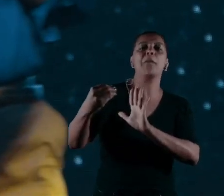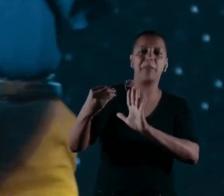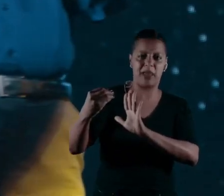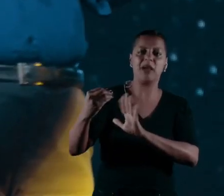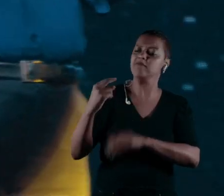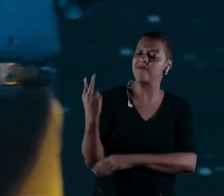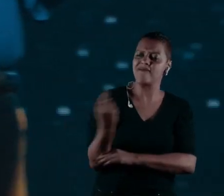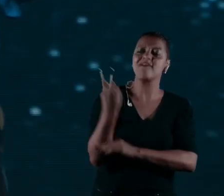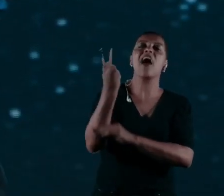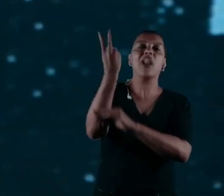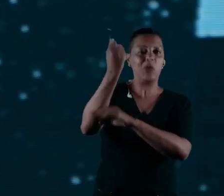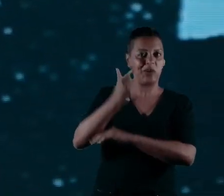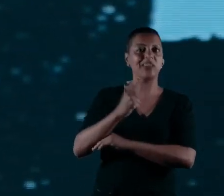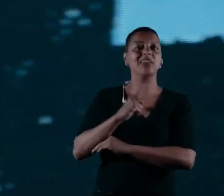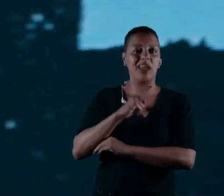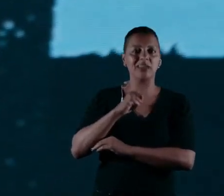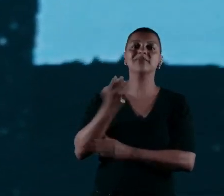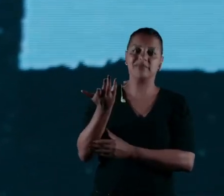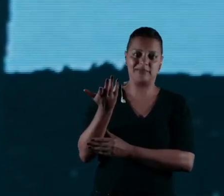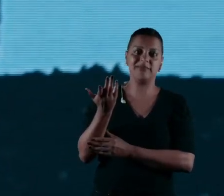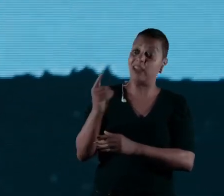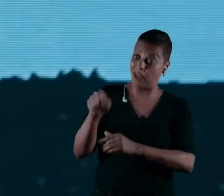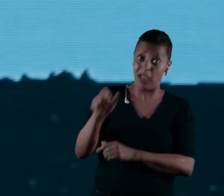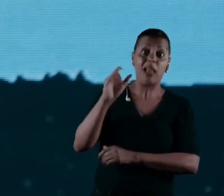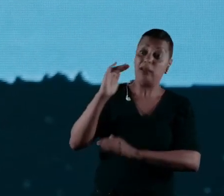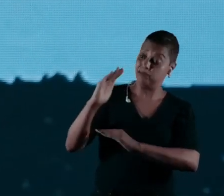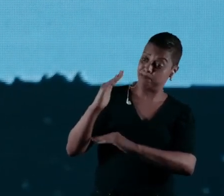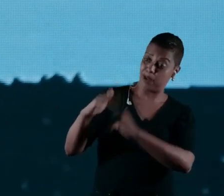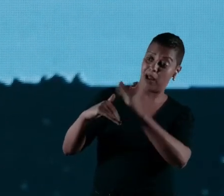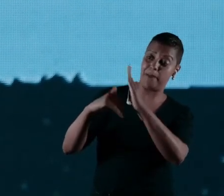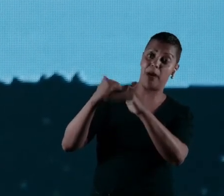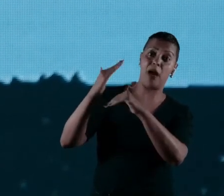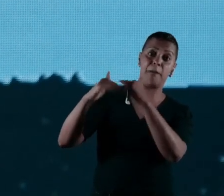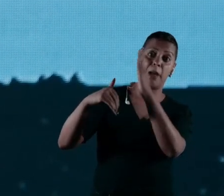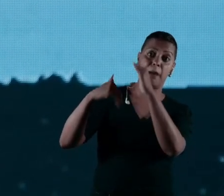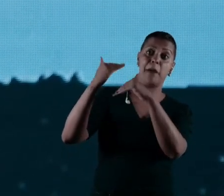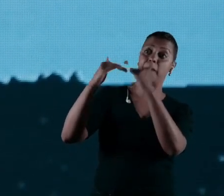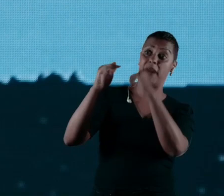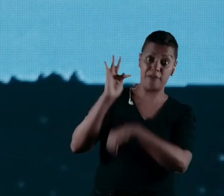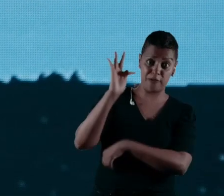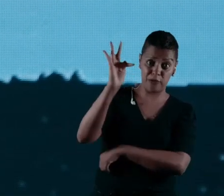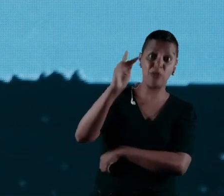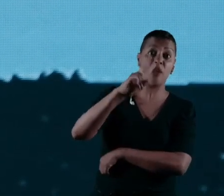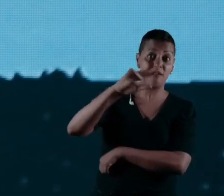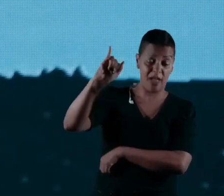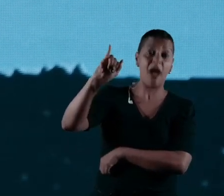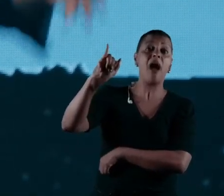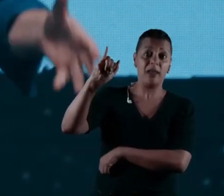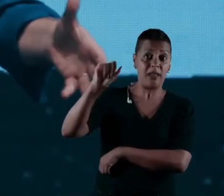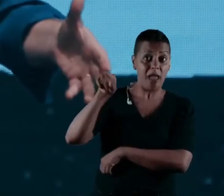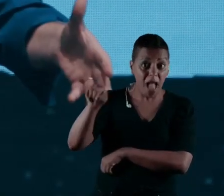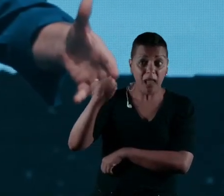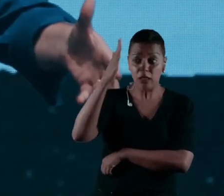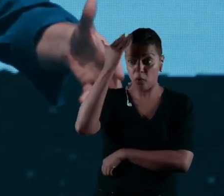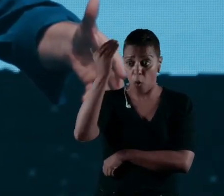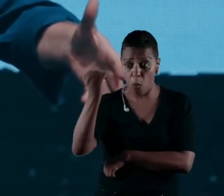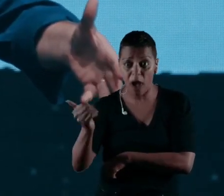vai conseguindo galgar degraus na sua vida, de maneira que ela vai ser